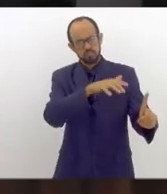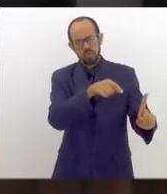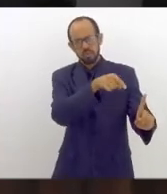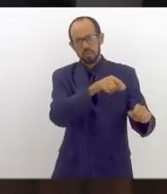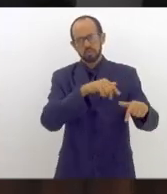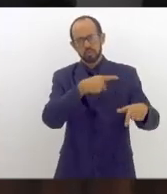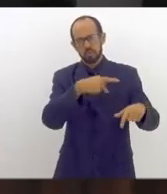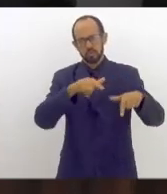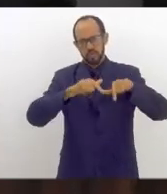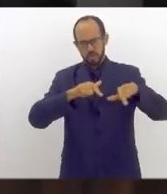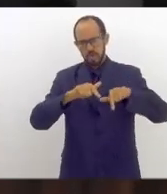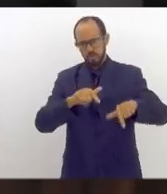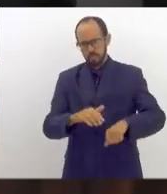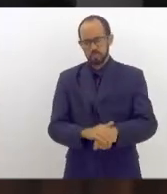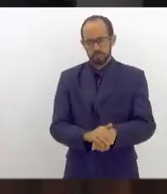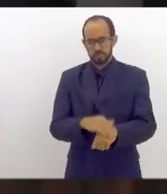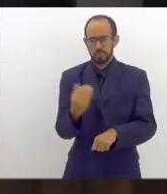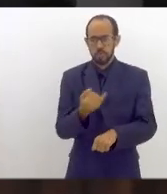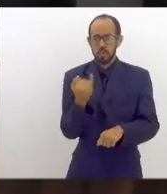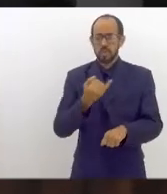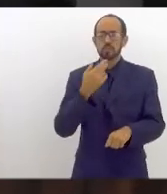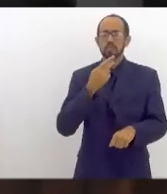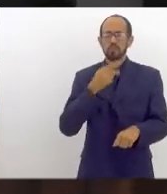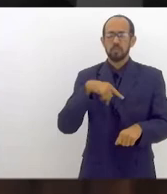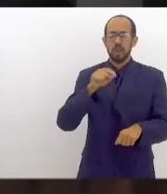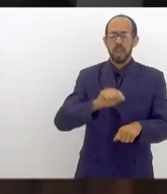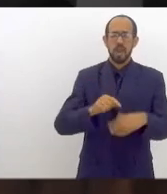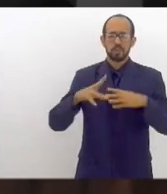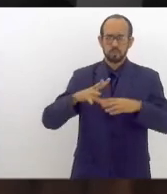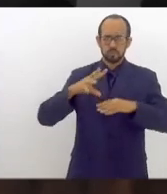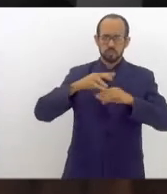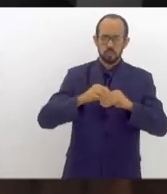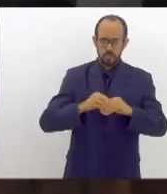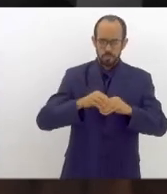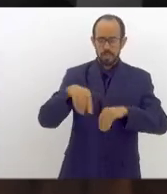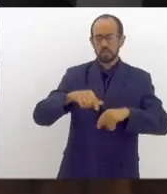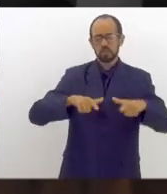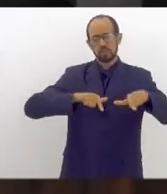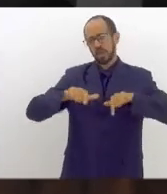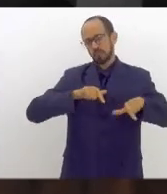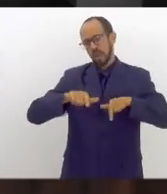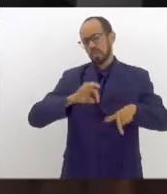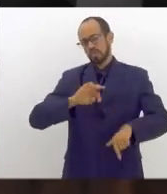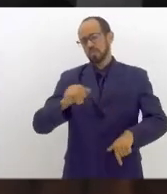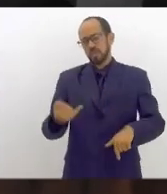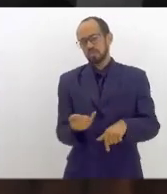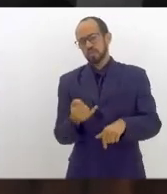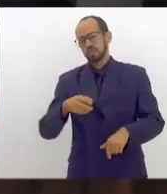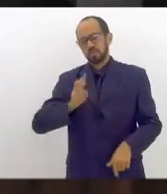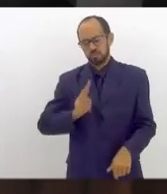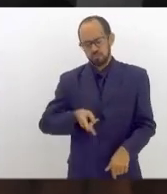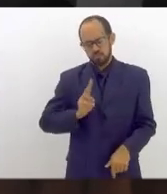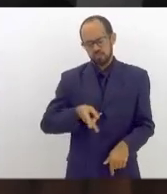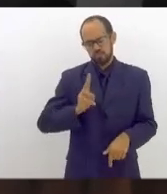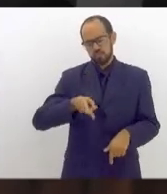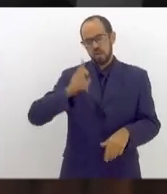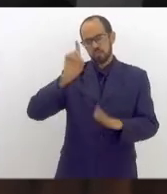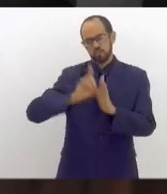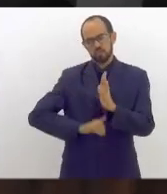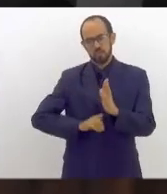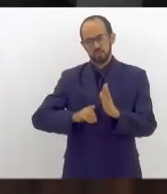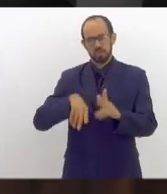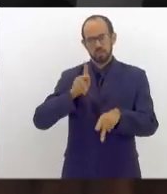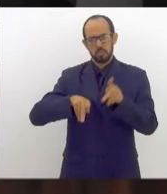importante destacar o quão significativo tem sido contribuição do nosso tribunal de justiça para a preservação dos direitos do Povo Fluminense